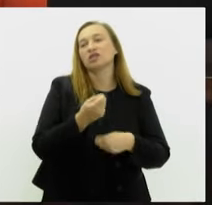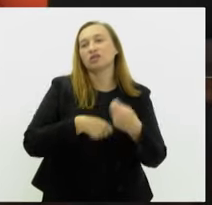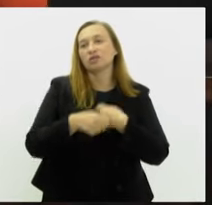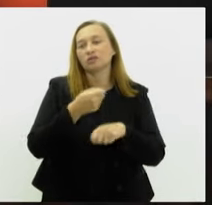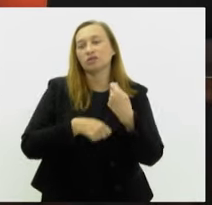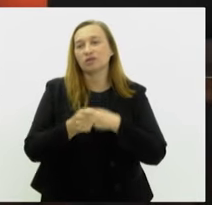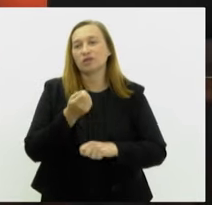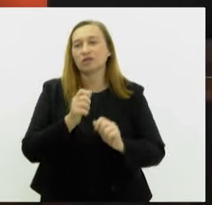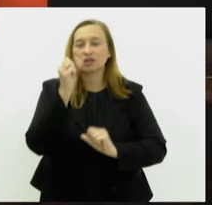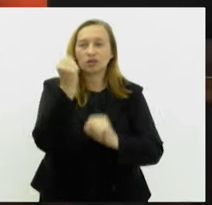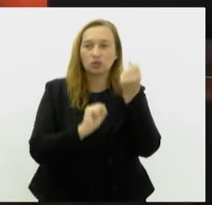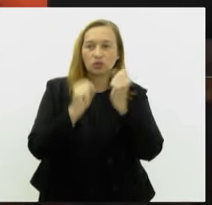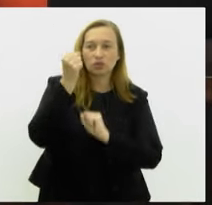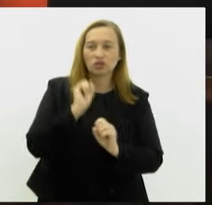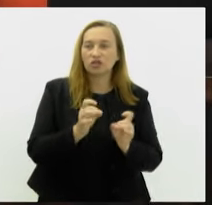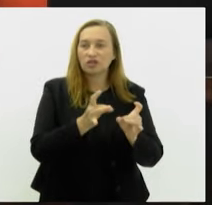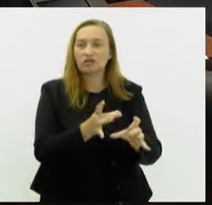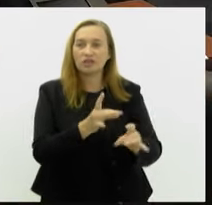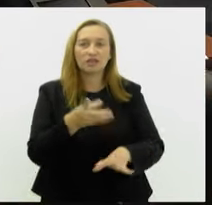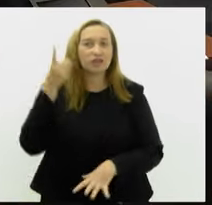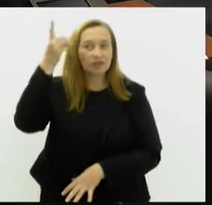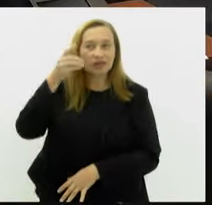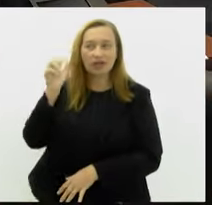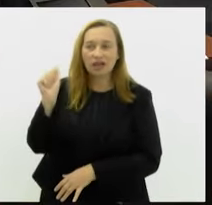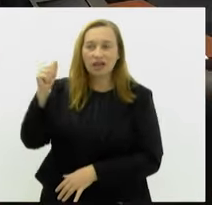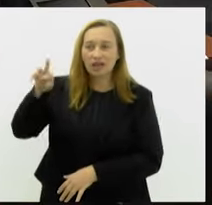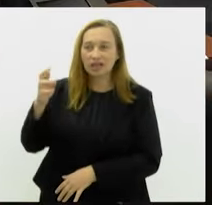Comércio. Deputado Anderson Moraes.